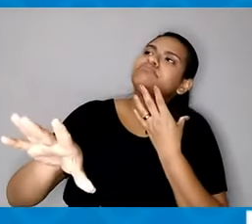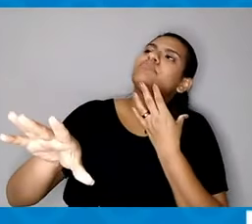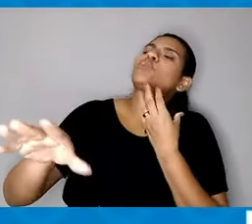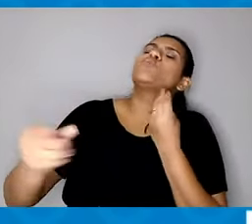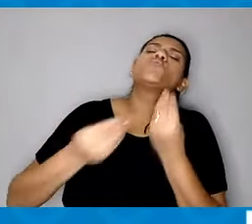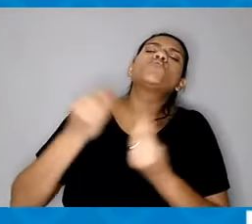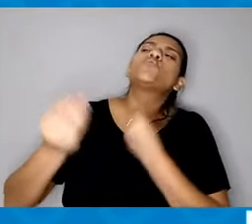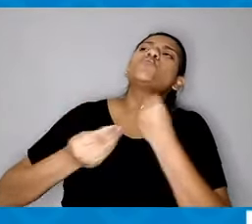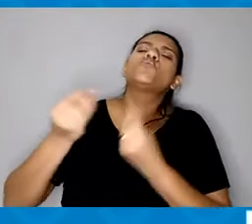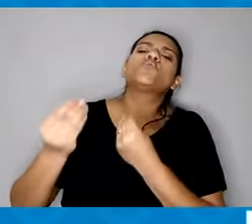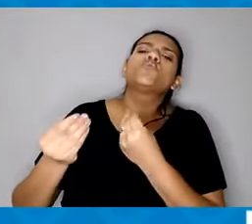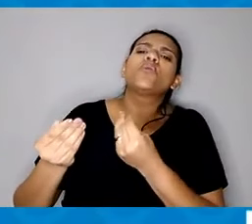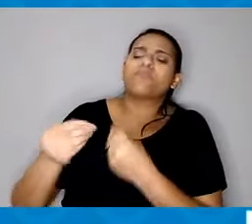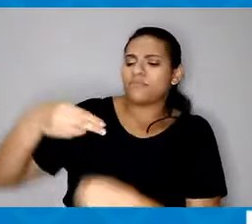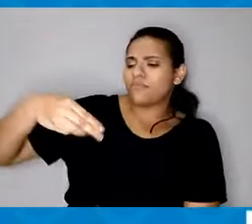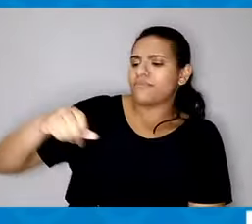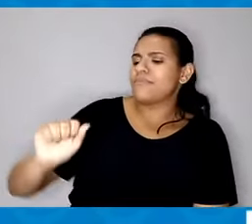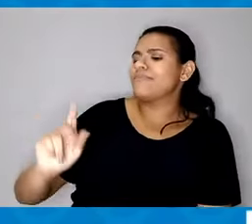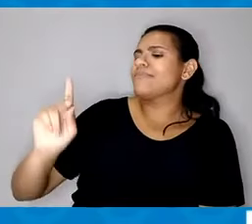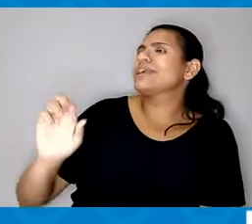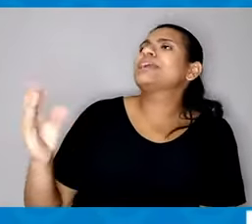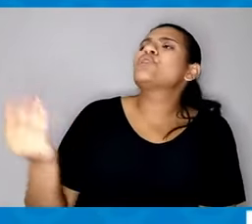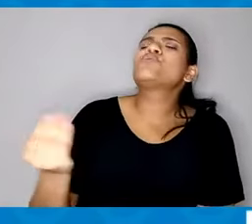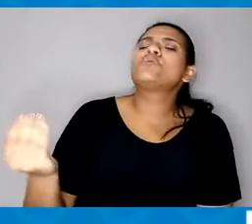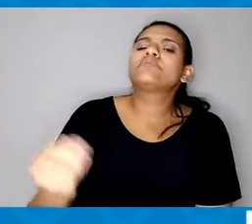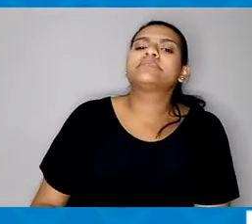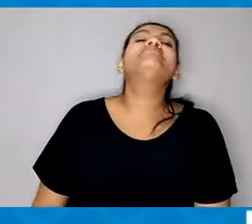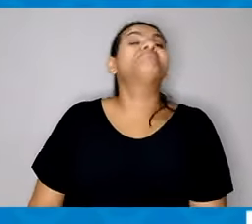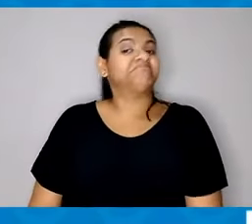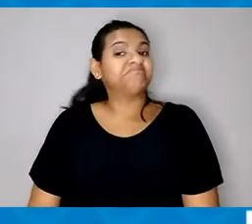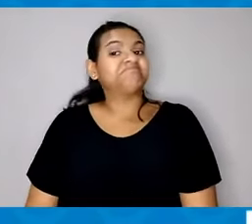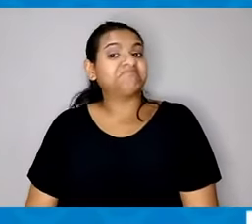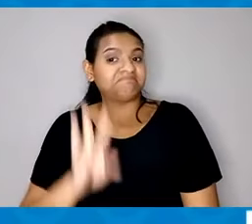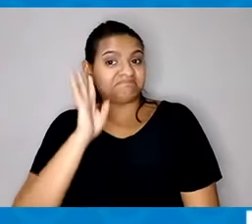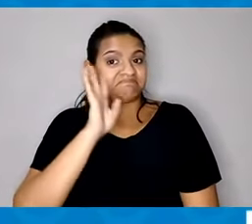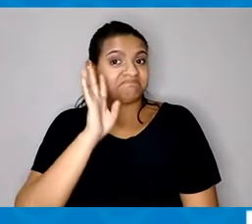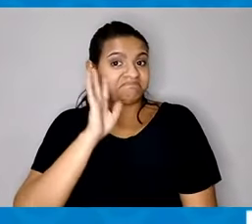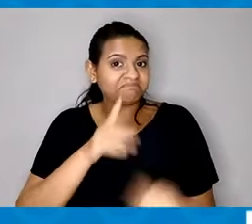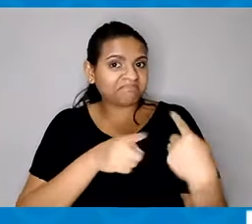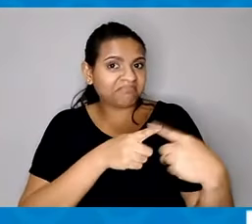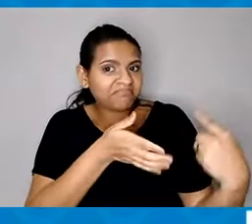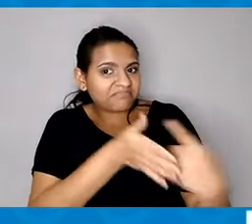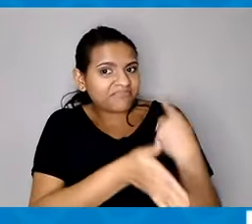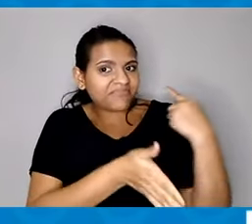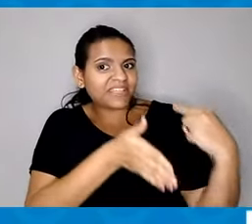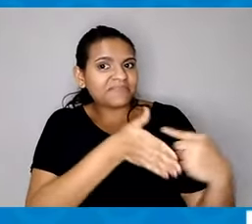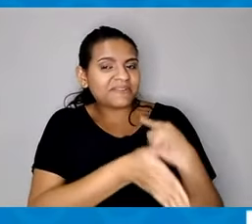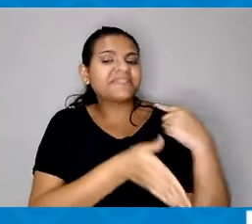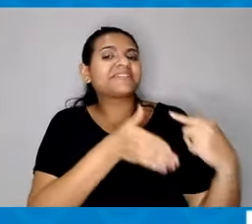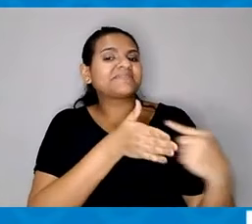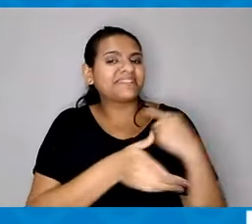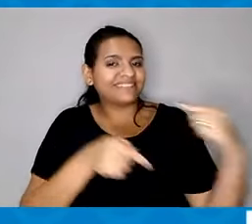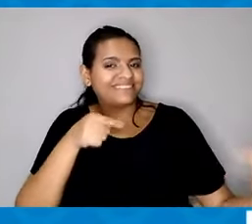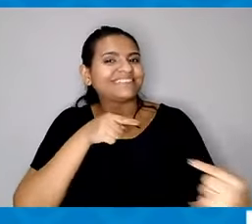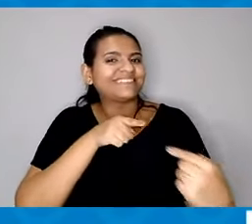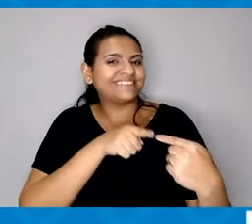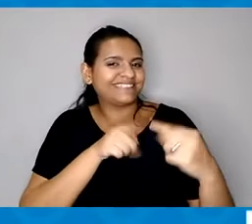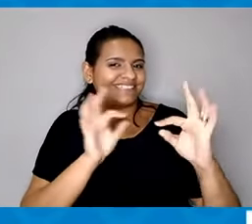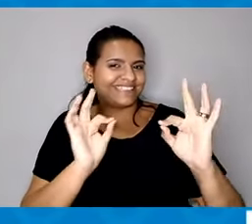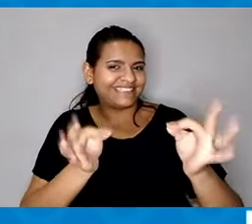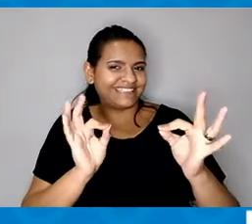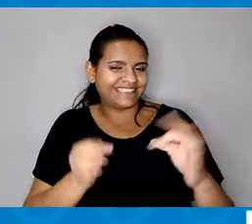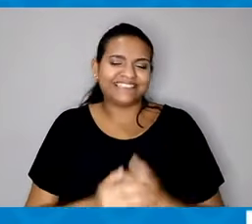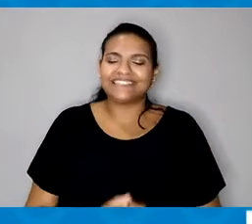Sim, eu estou gostando que as perguntas estão vindo bem concatenadas, porque você pode fazer. O TikTok é uma rede